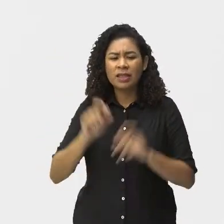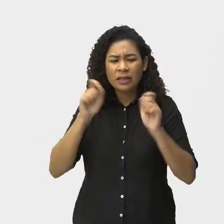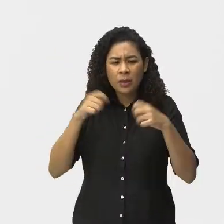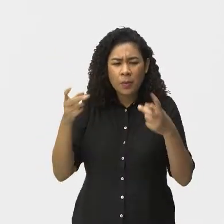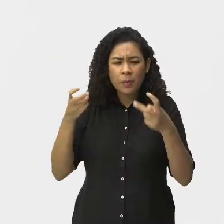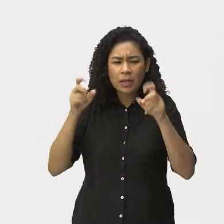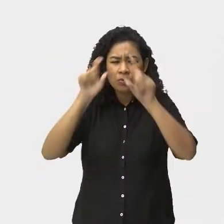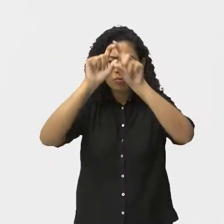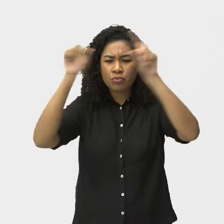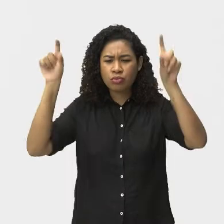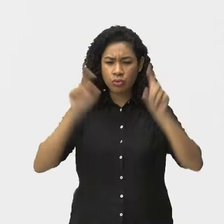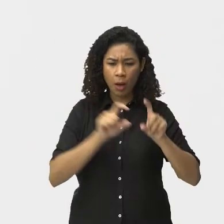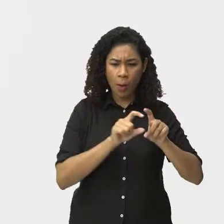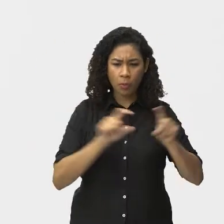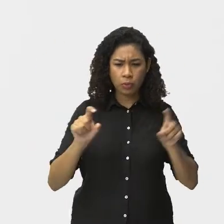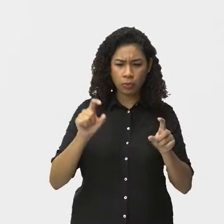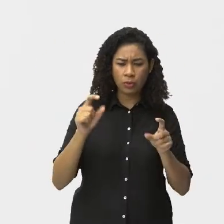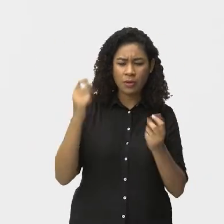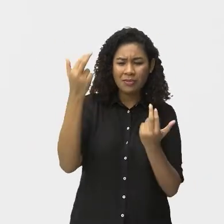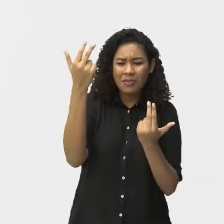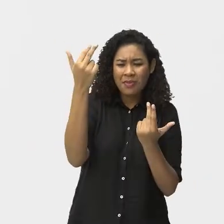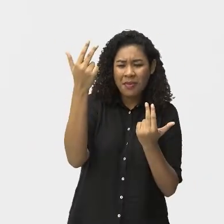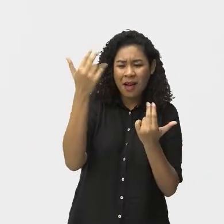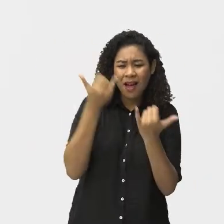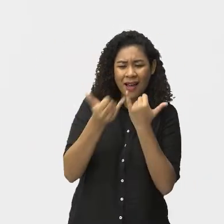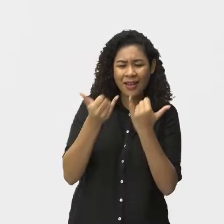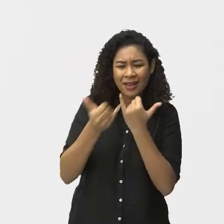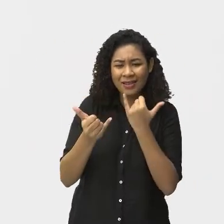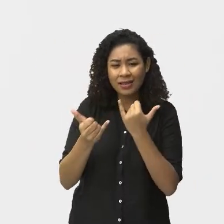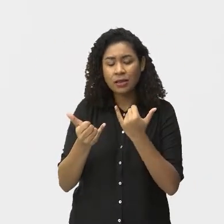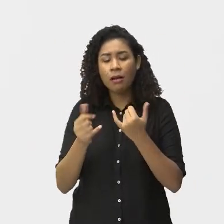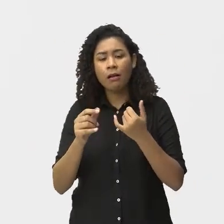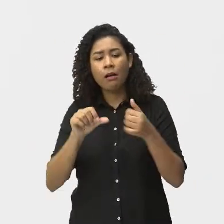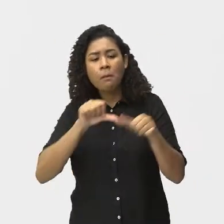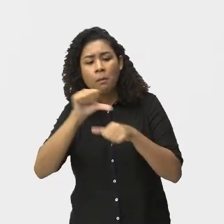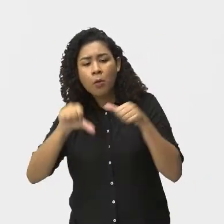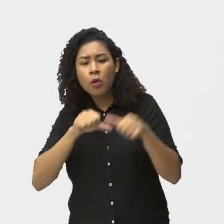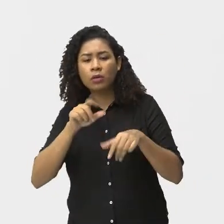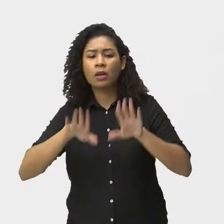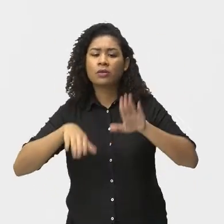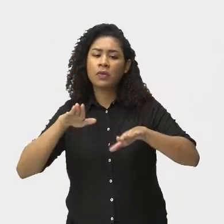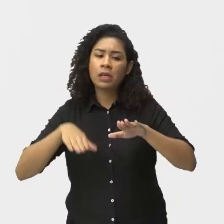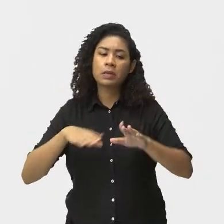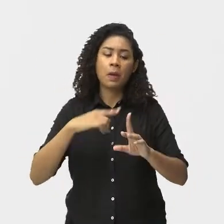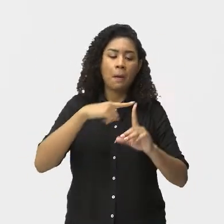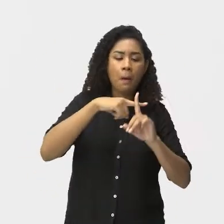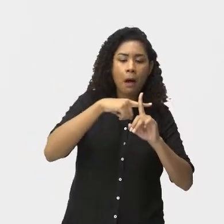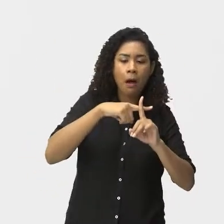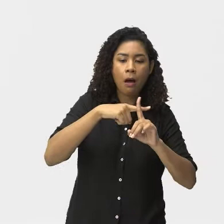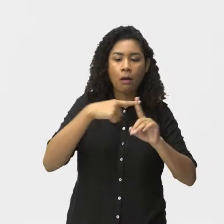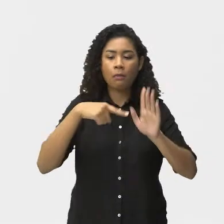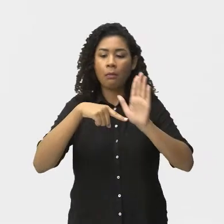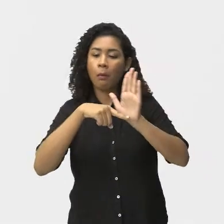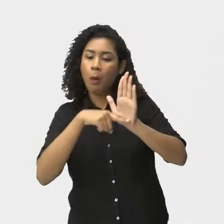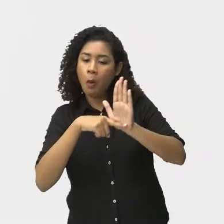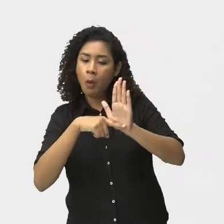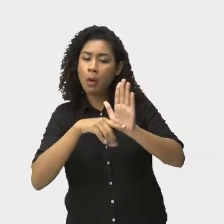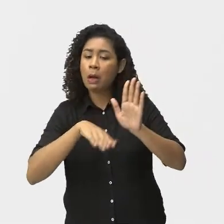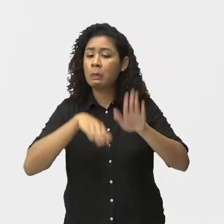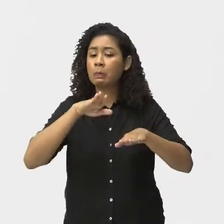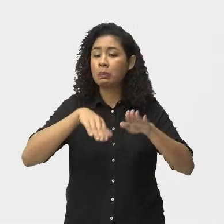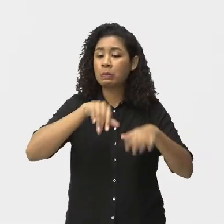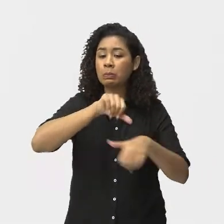nós temos aqui. O que vai mudar, né, às vezes aqui pode ser positivo, né, ou negativo, aqui também pode ser positivo ou negativo,